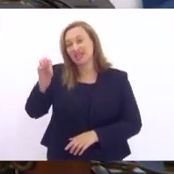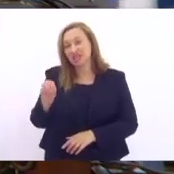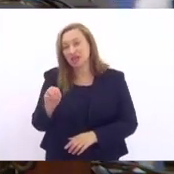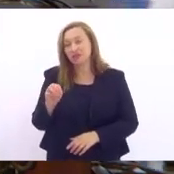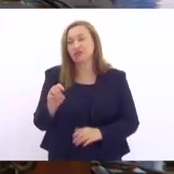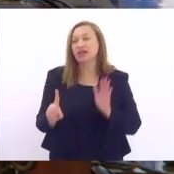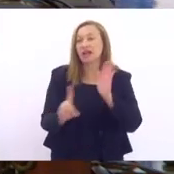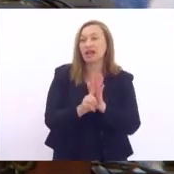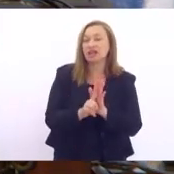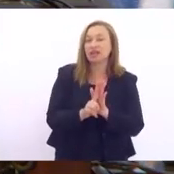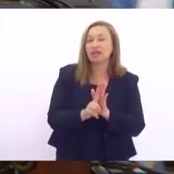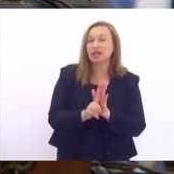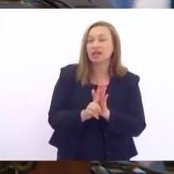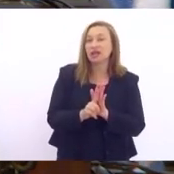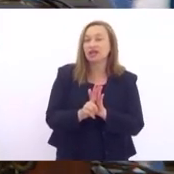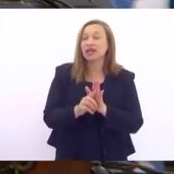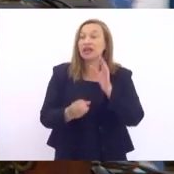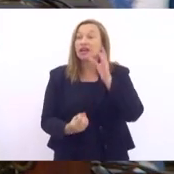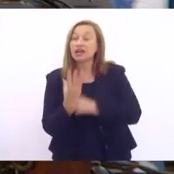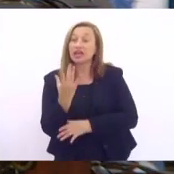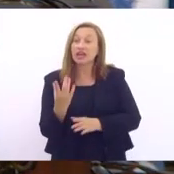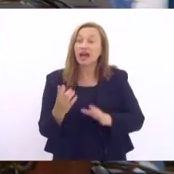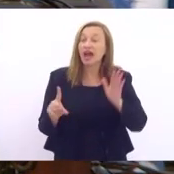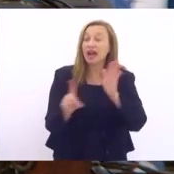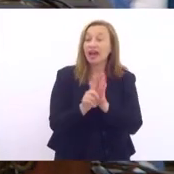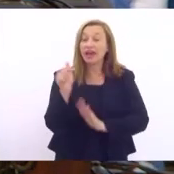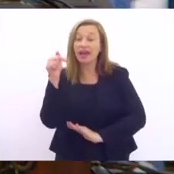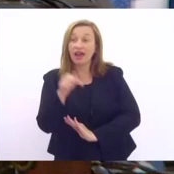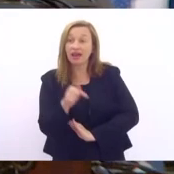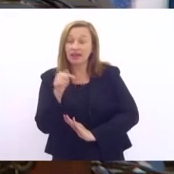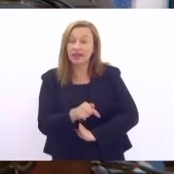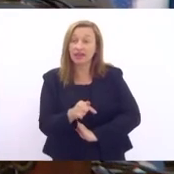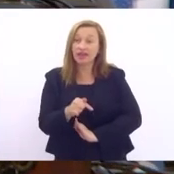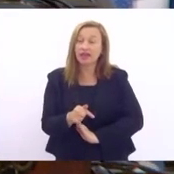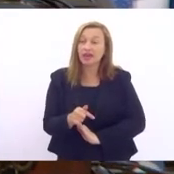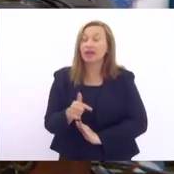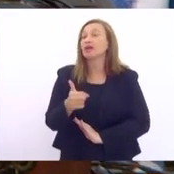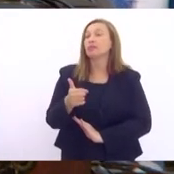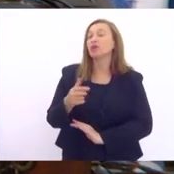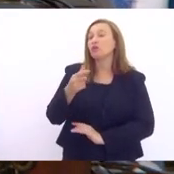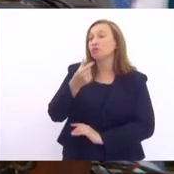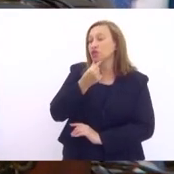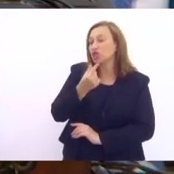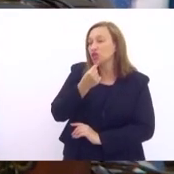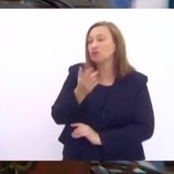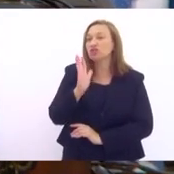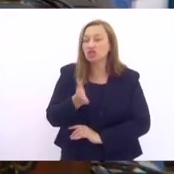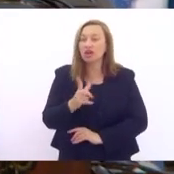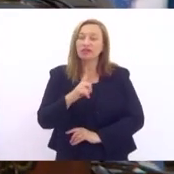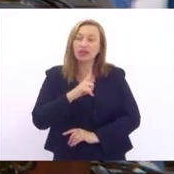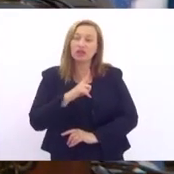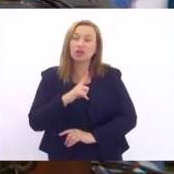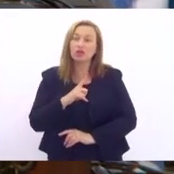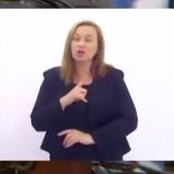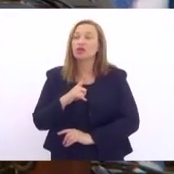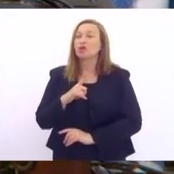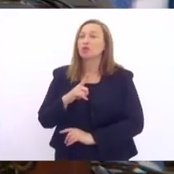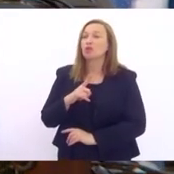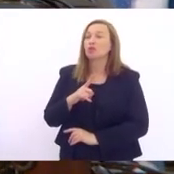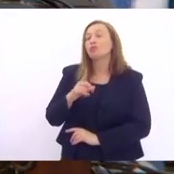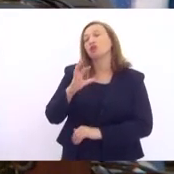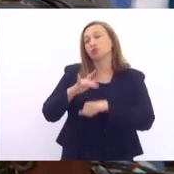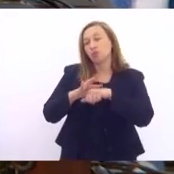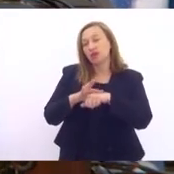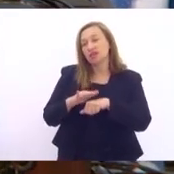Gandra, que tem uma doença rara já conhecida de todos aqui. Instalamos também 5 comissões parlamentares de